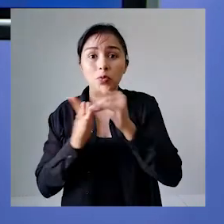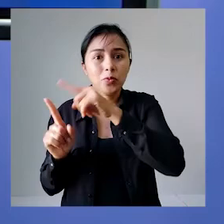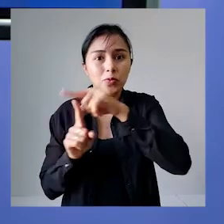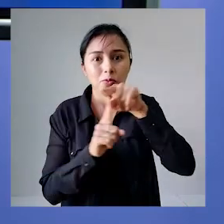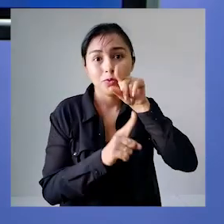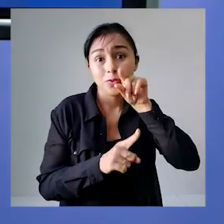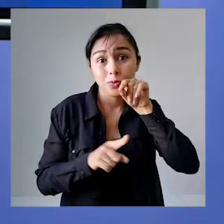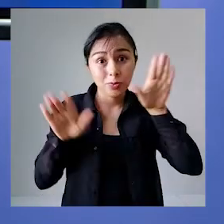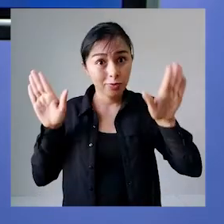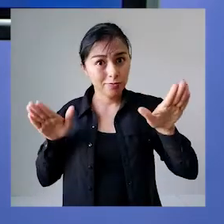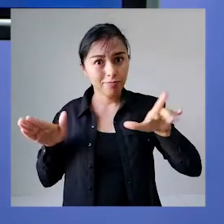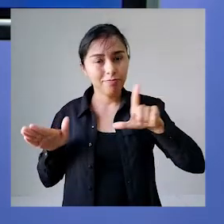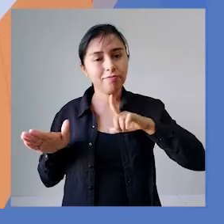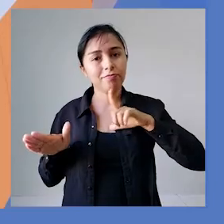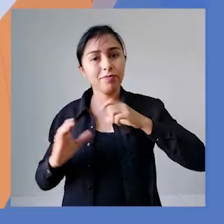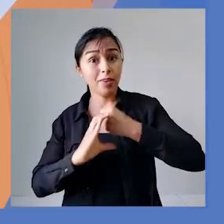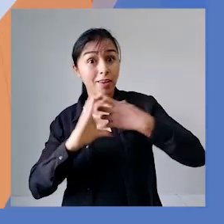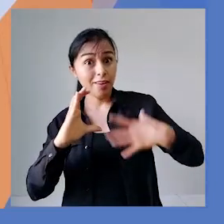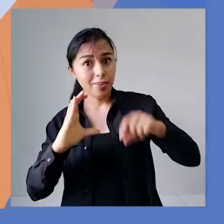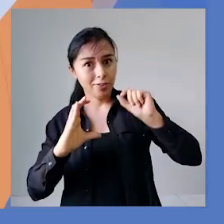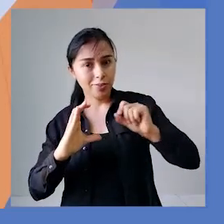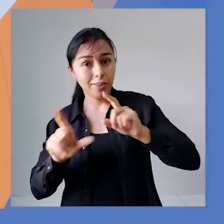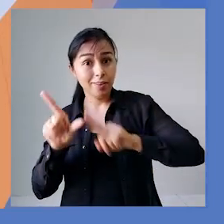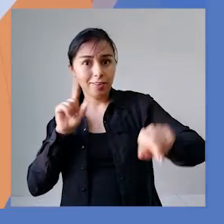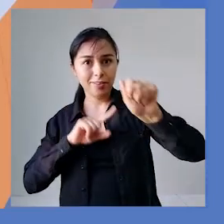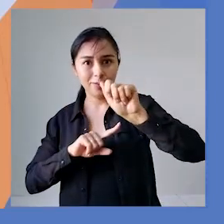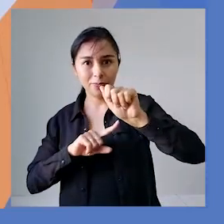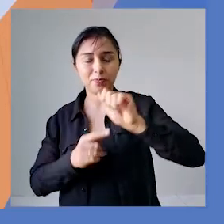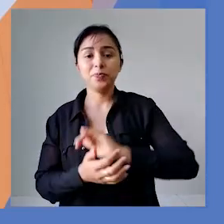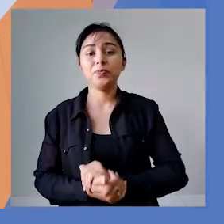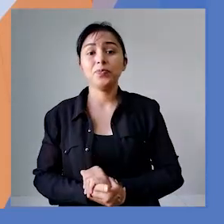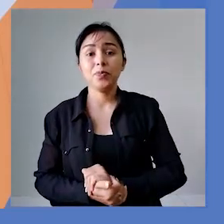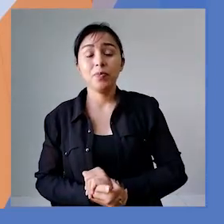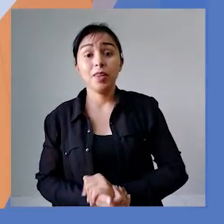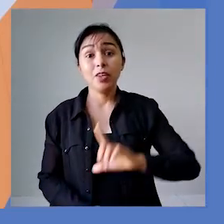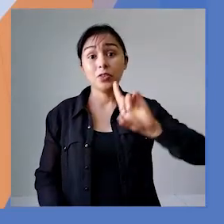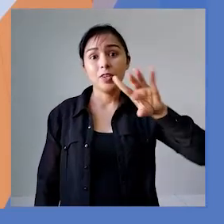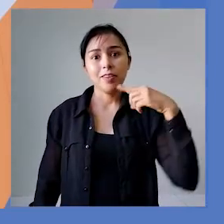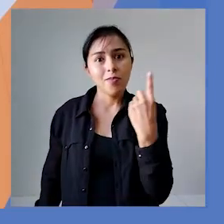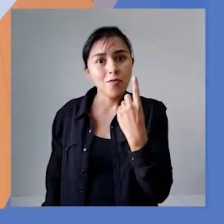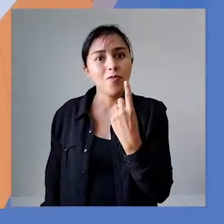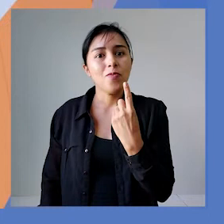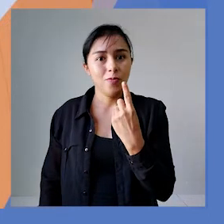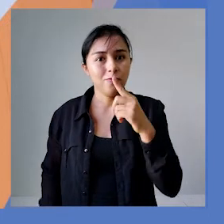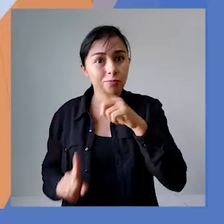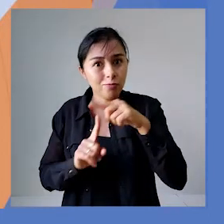ainda por serem organismos hermafroditas, que apresentam desenvolvimento direto,